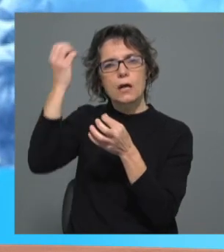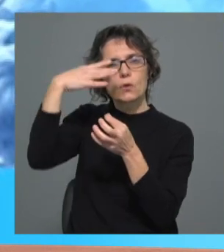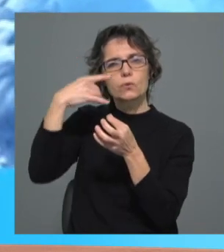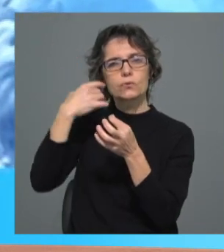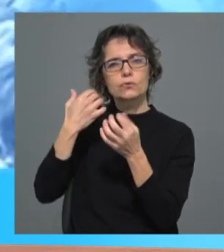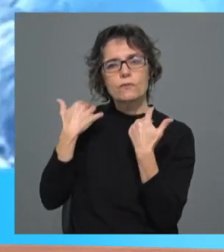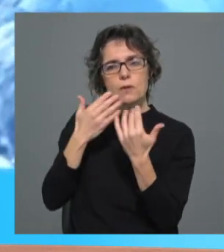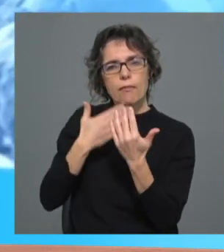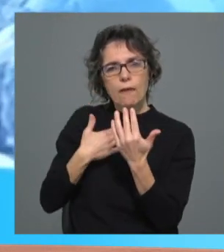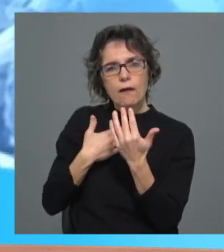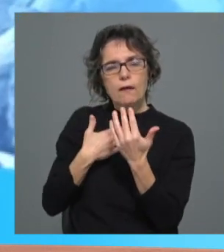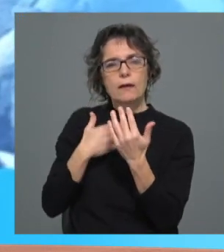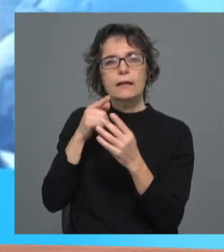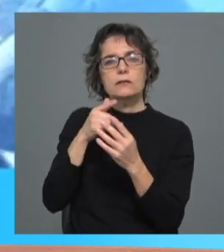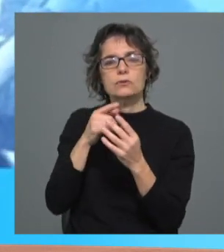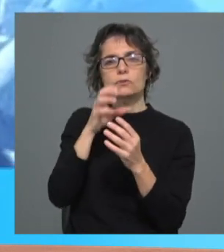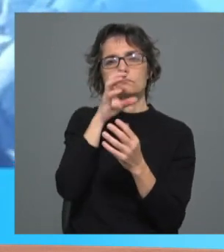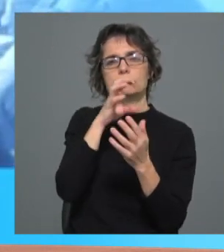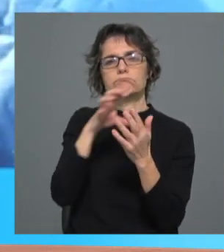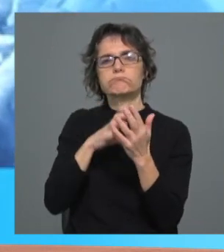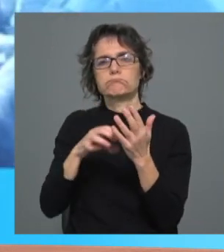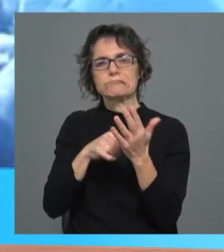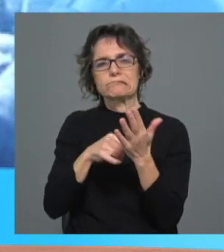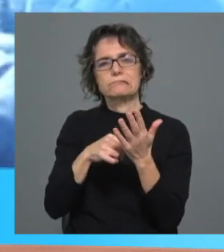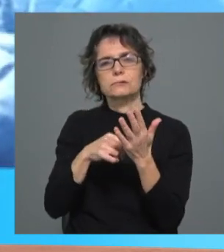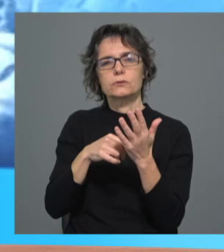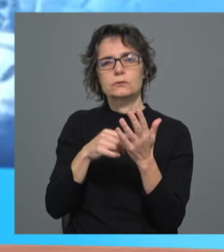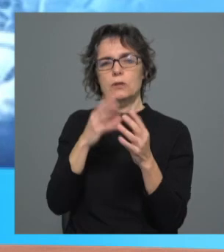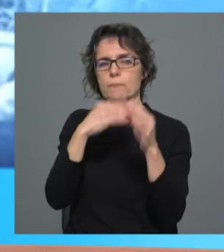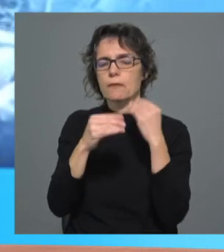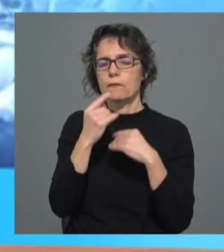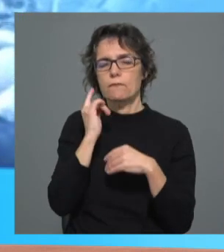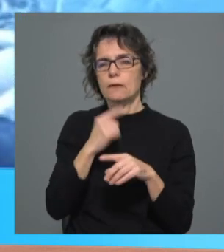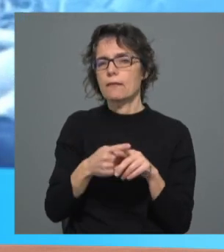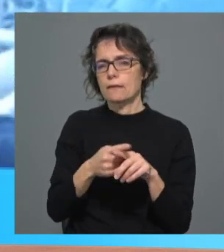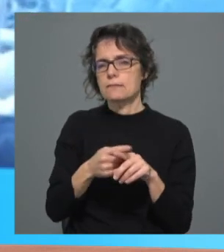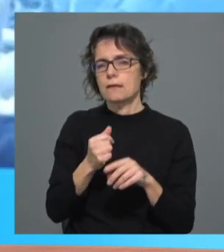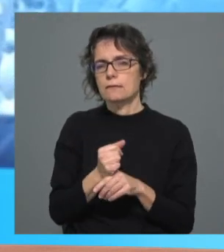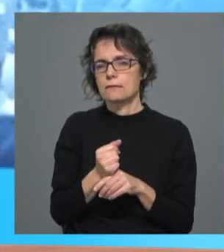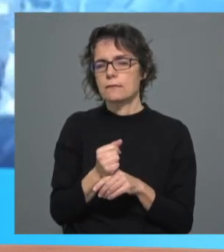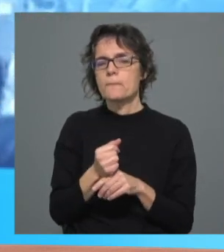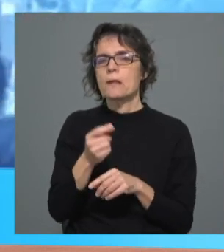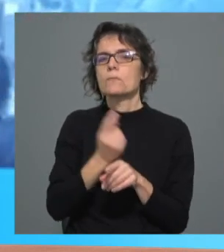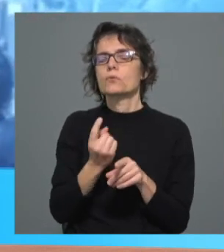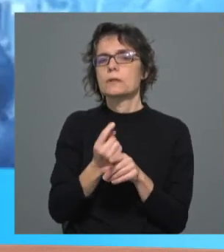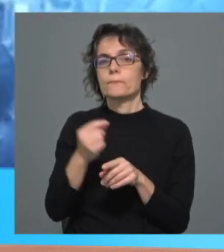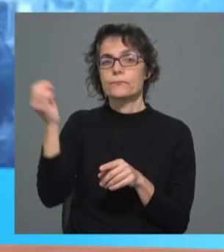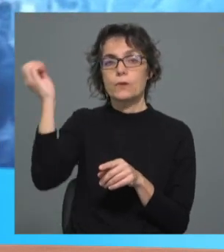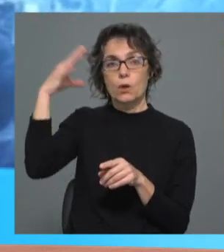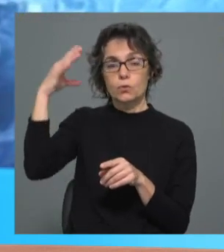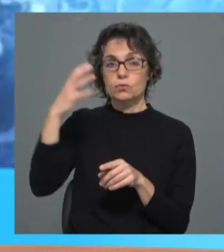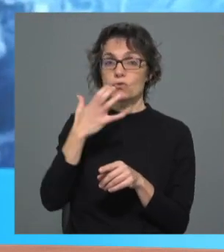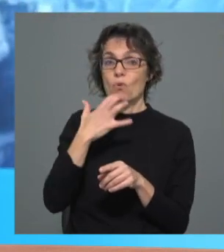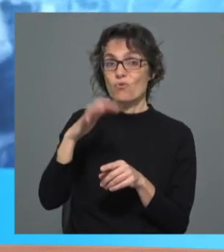muito interessantes, muito profundas, e até porque têm uma ideia em comum. É que nem a luz, nem o